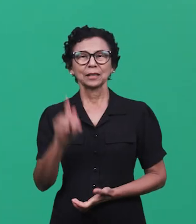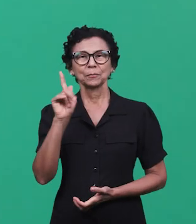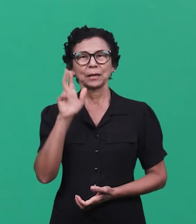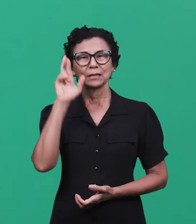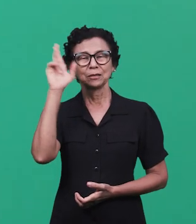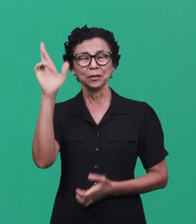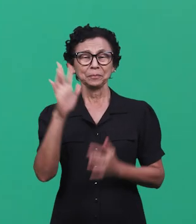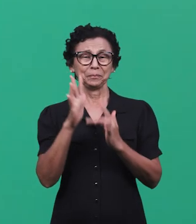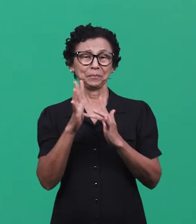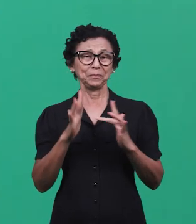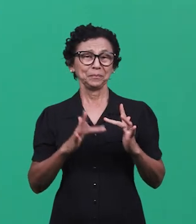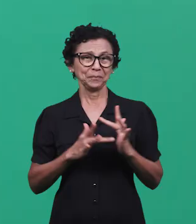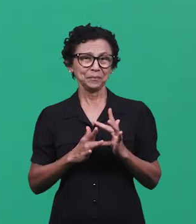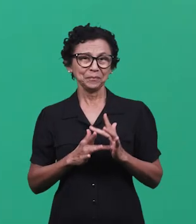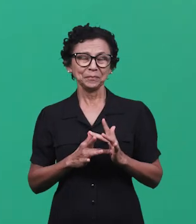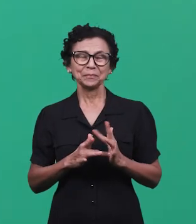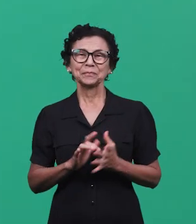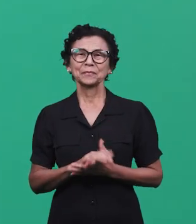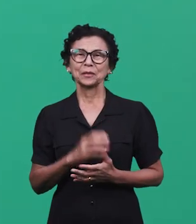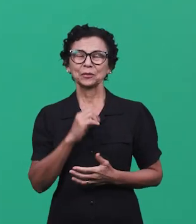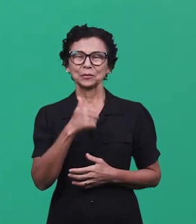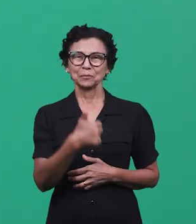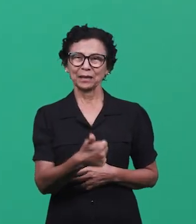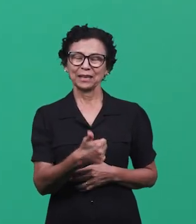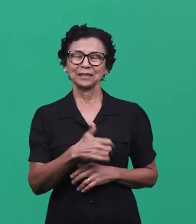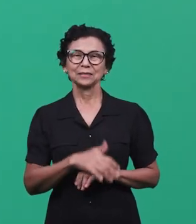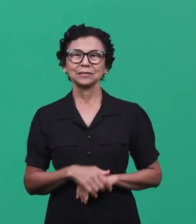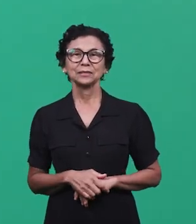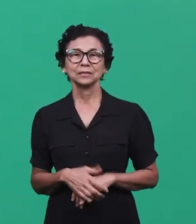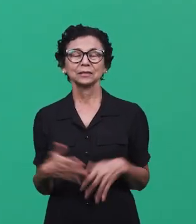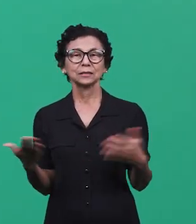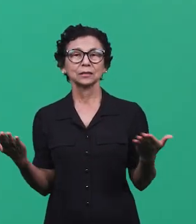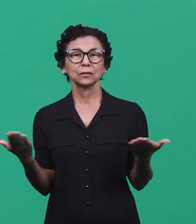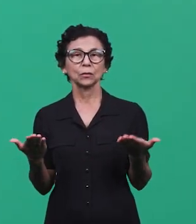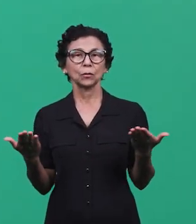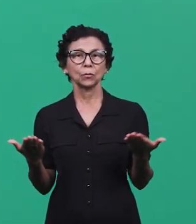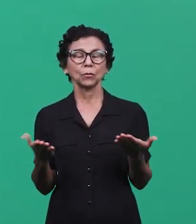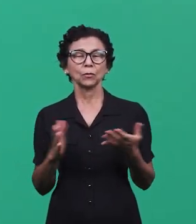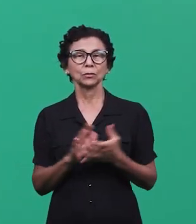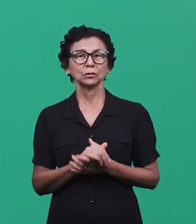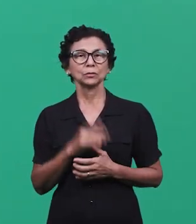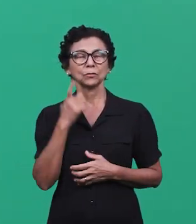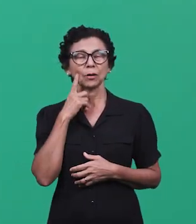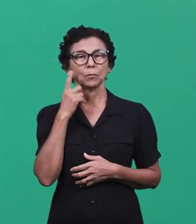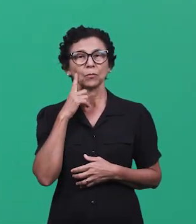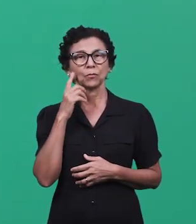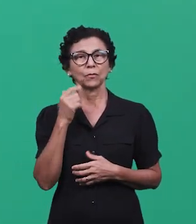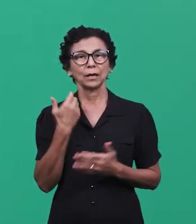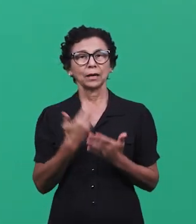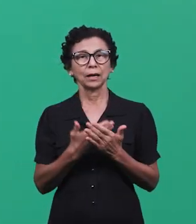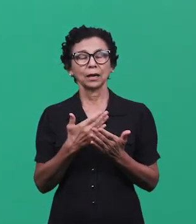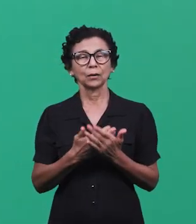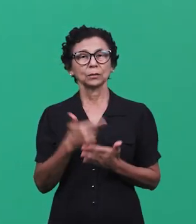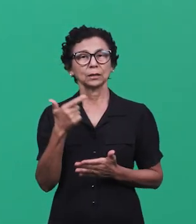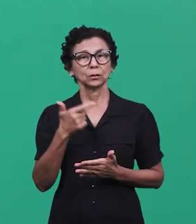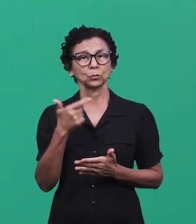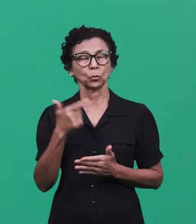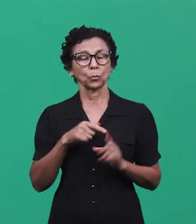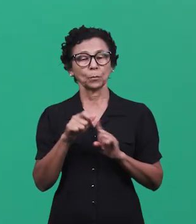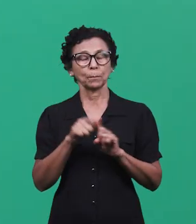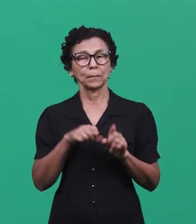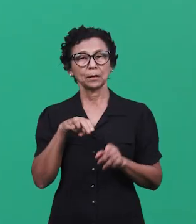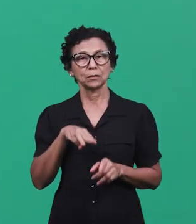A paz do Senhor Jesus, tá bem? Nós estamos aqui para falar da segunda aula do mês de